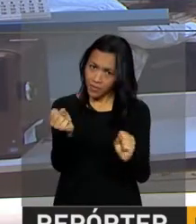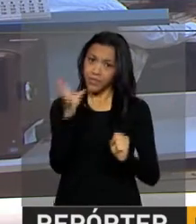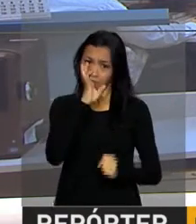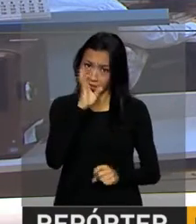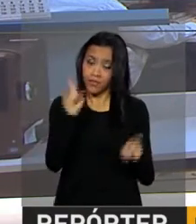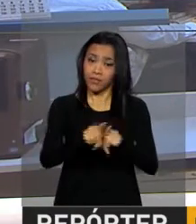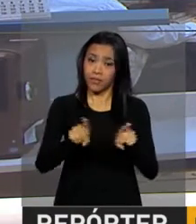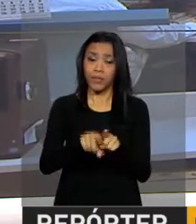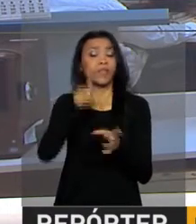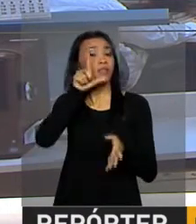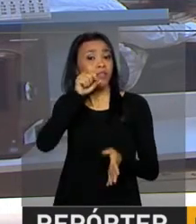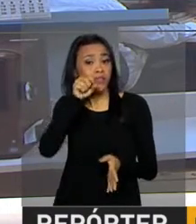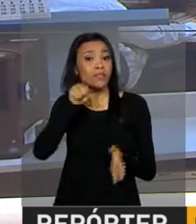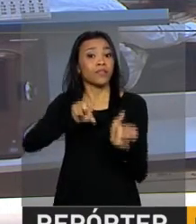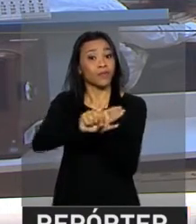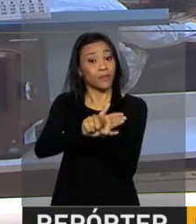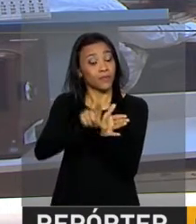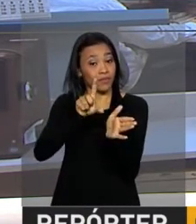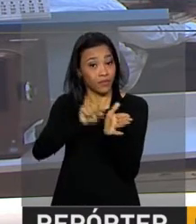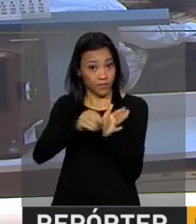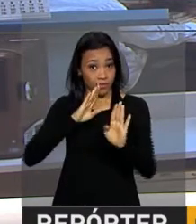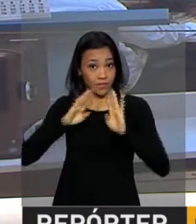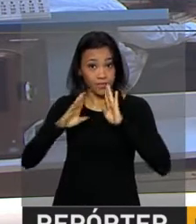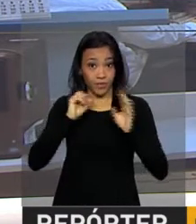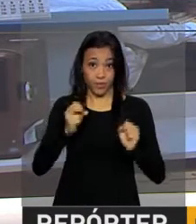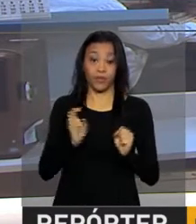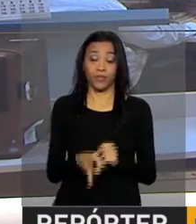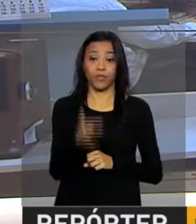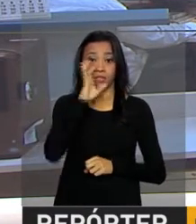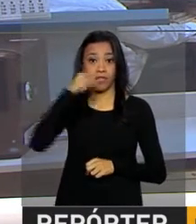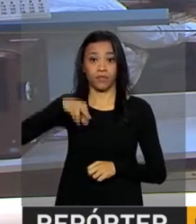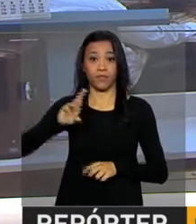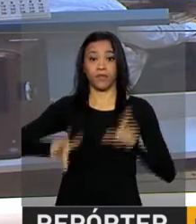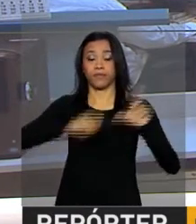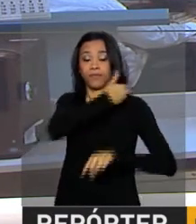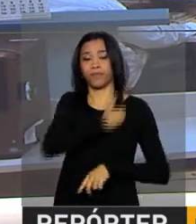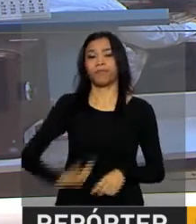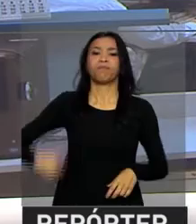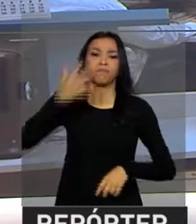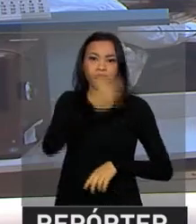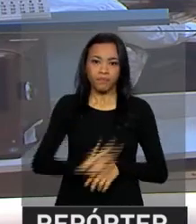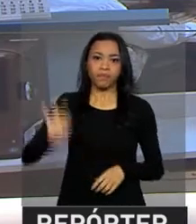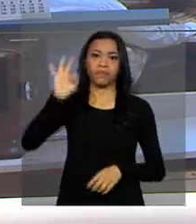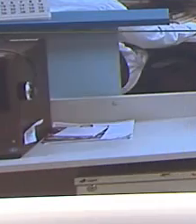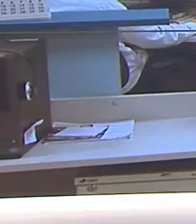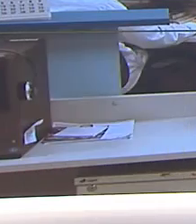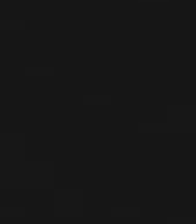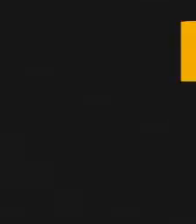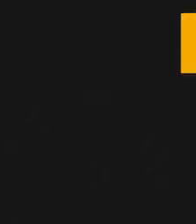as novidades em nossas redes sociais. Continue com a gente, NBR, a TV do governo federal.